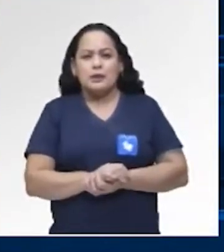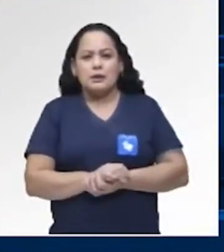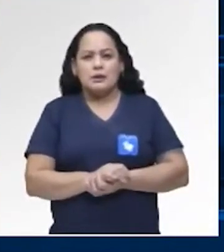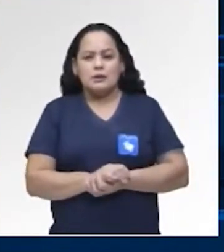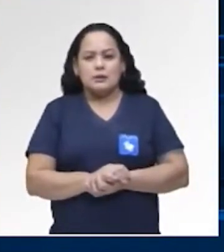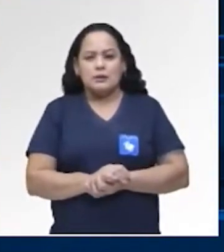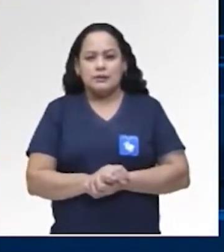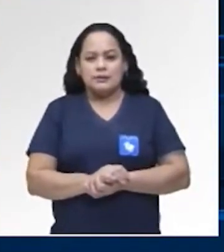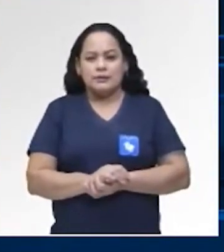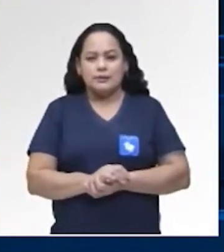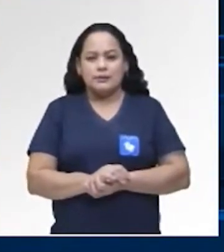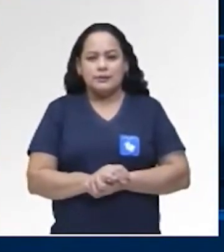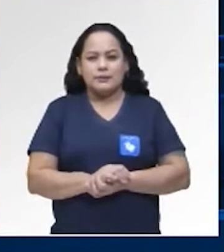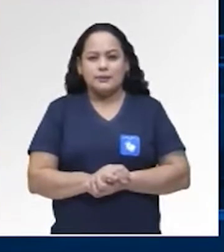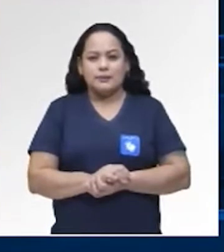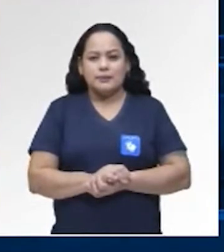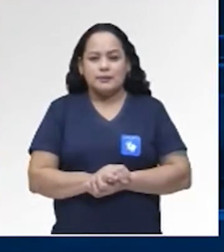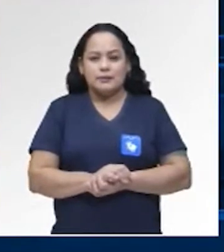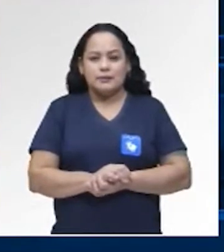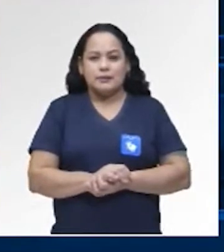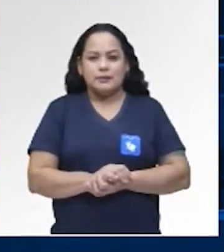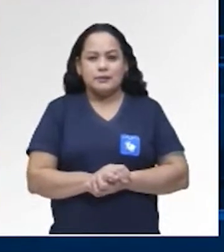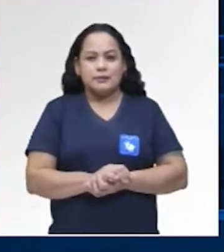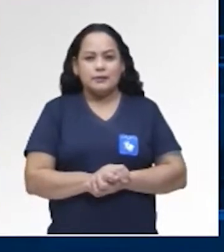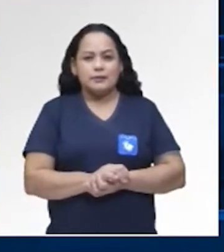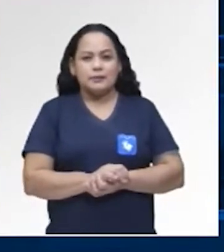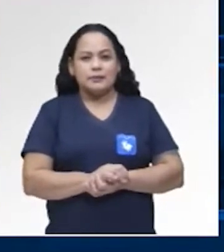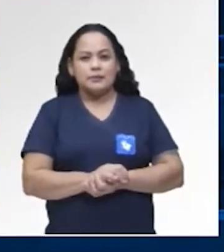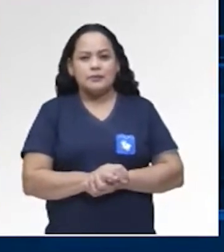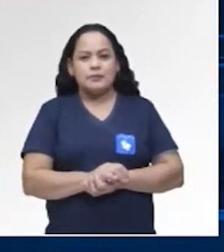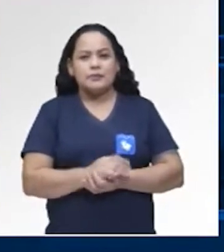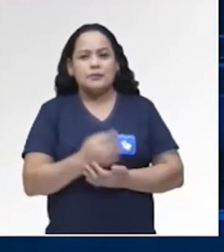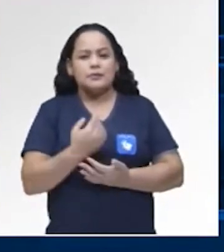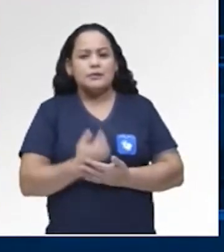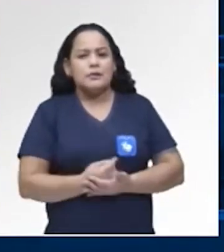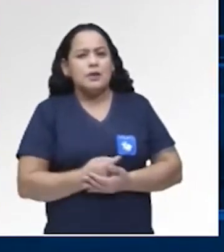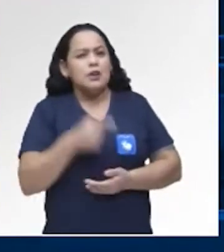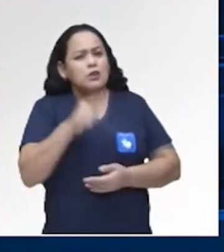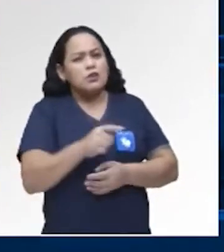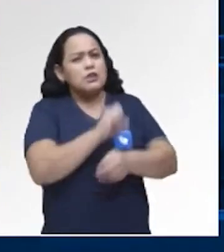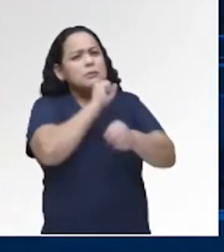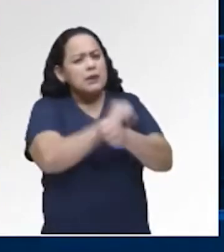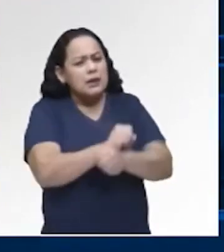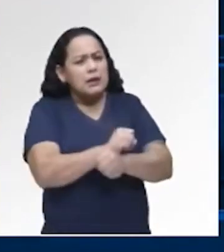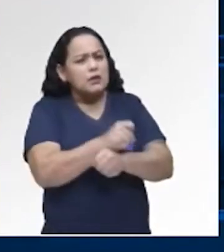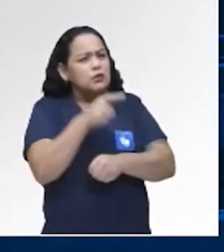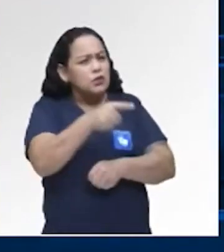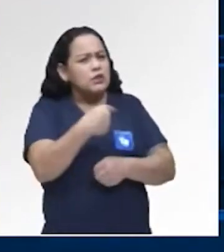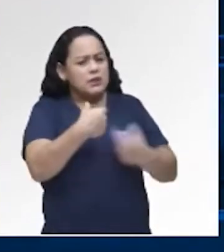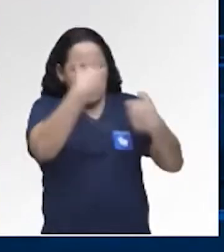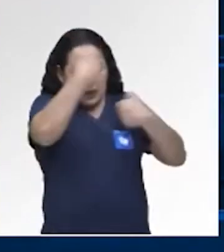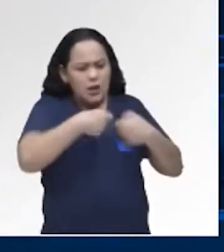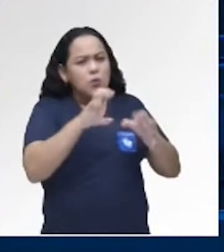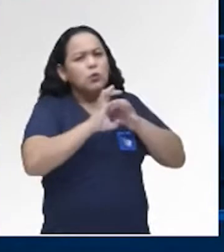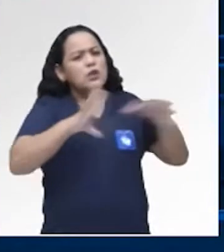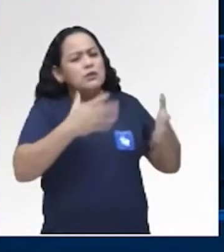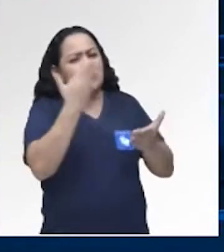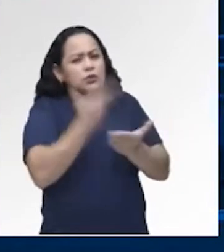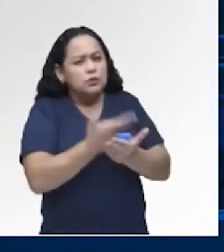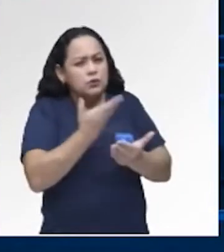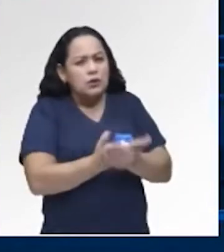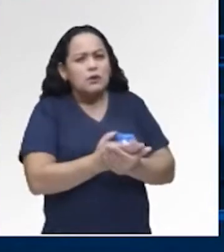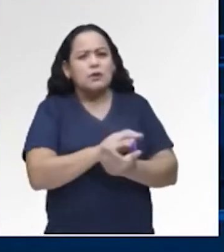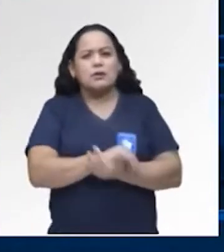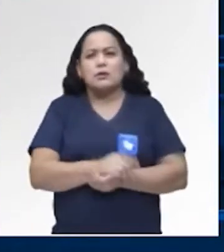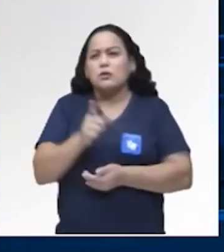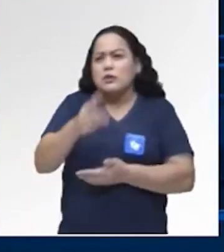Vamos voltando lá. Why? Are you going to stop studying? Você vai parar? Você vai deixar de estudar? Are you going to stop studying? Você vai